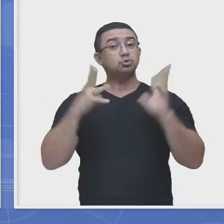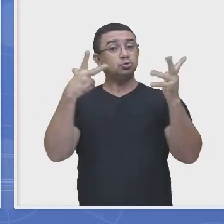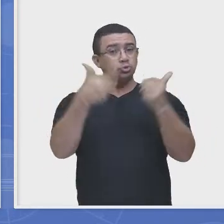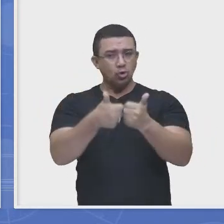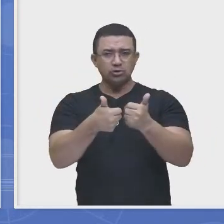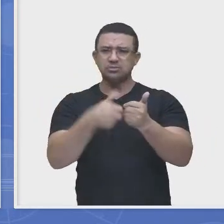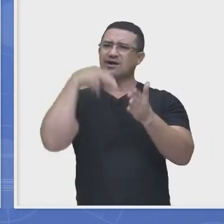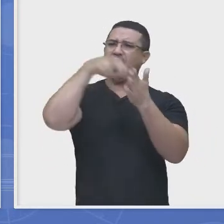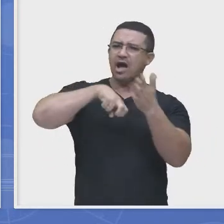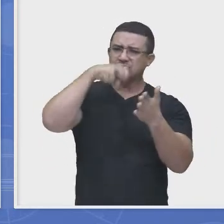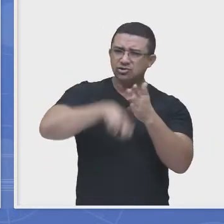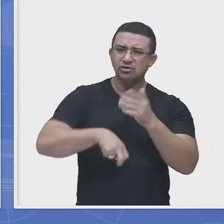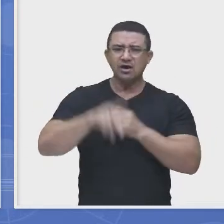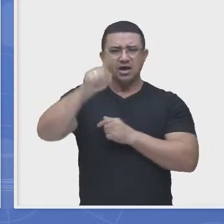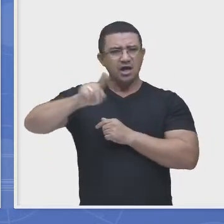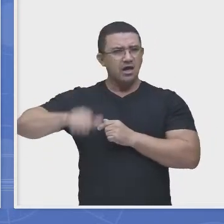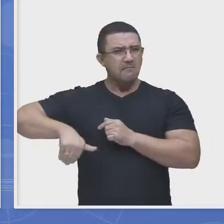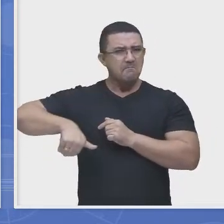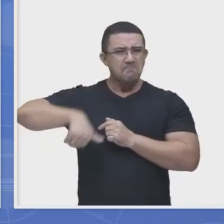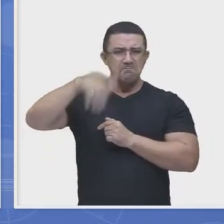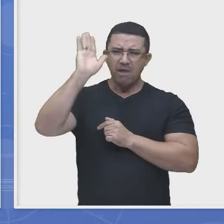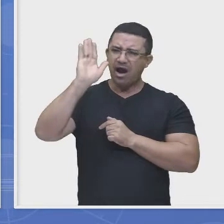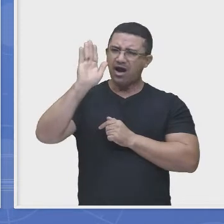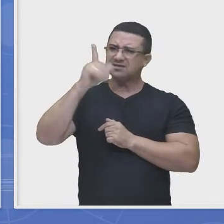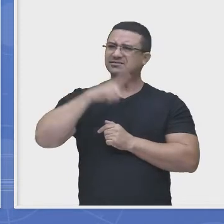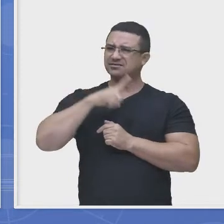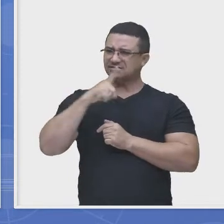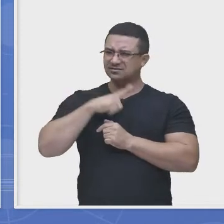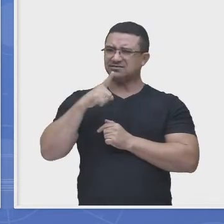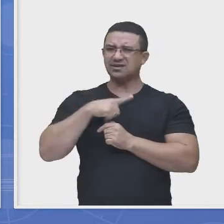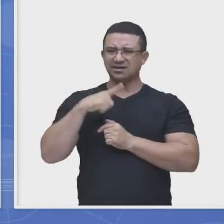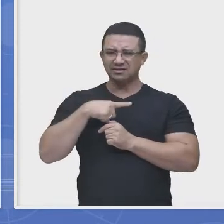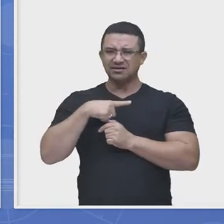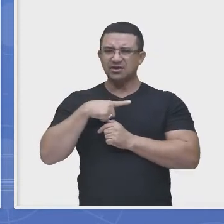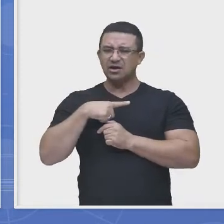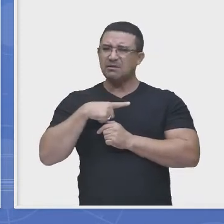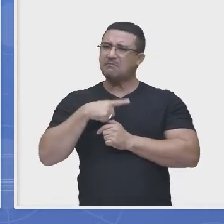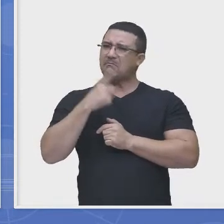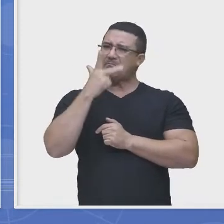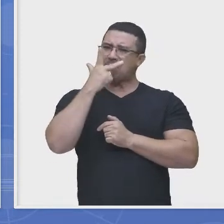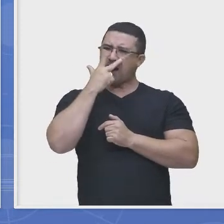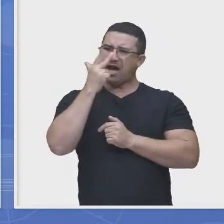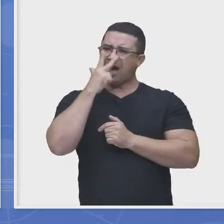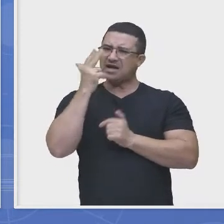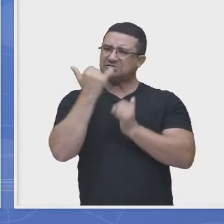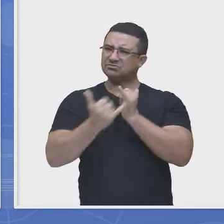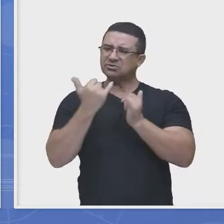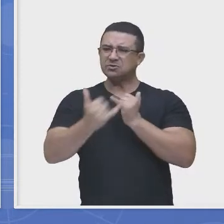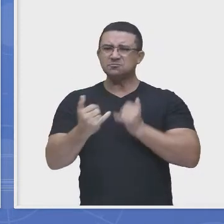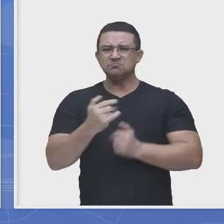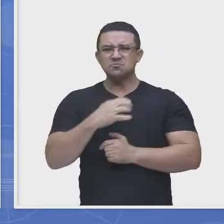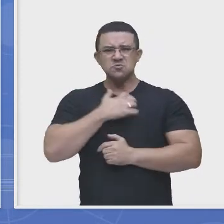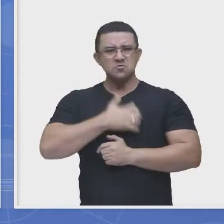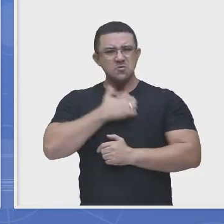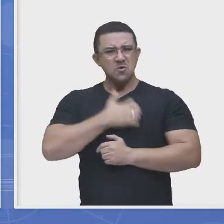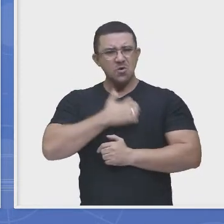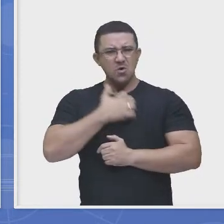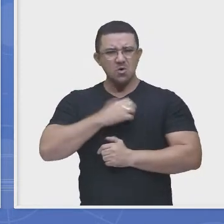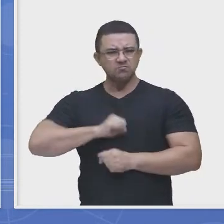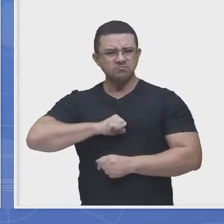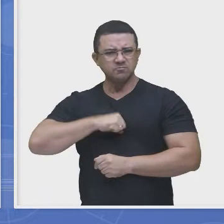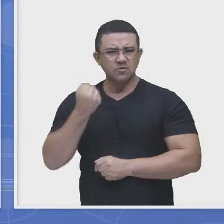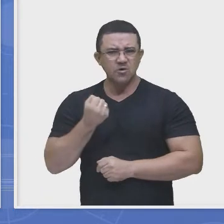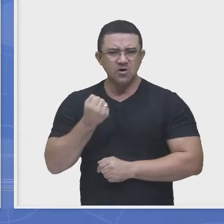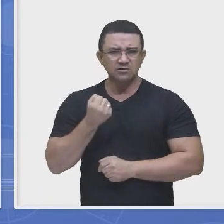penas, é a que mais se reveste de caráter de vingança. É a lex talionis, a vida por